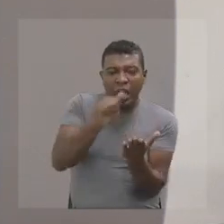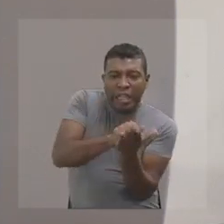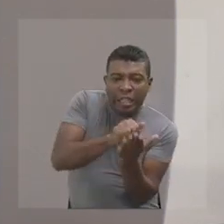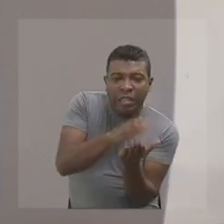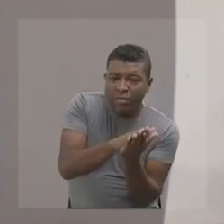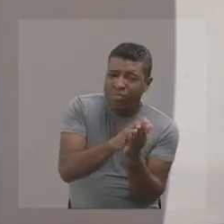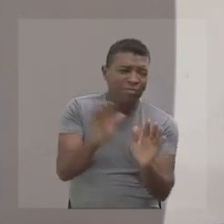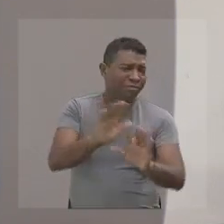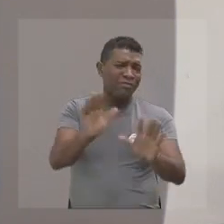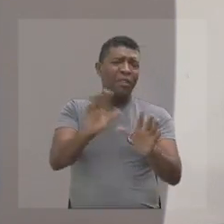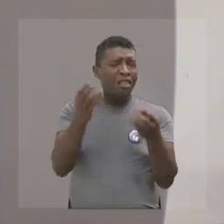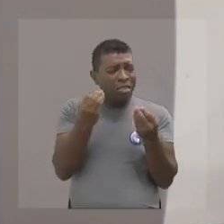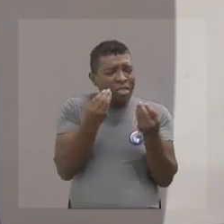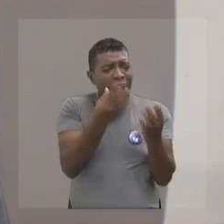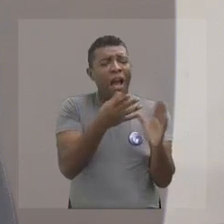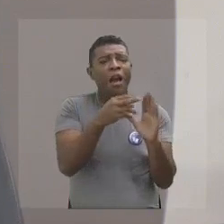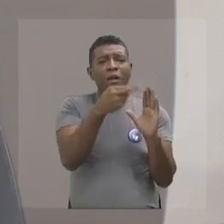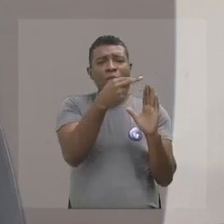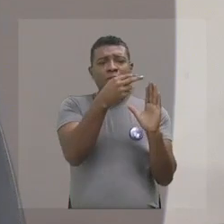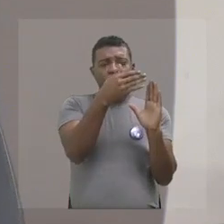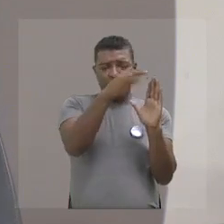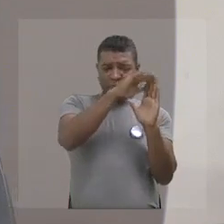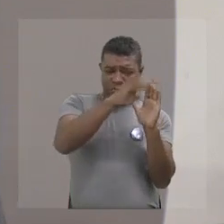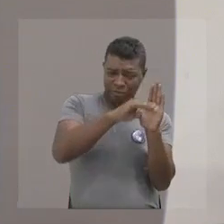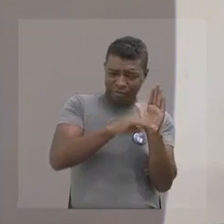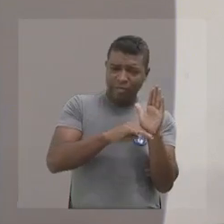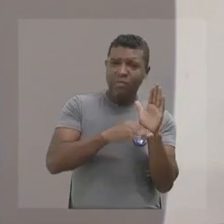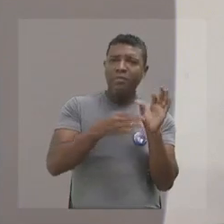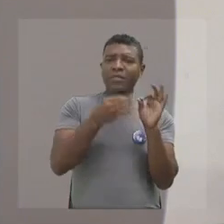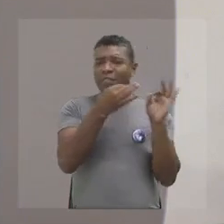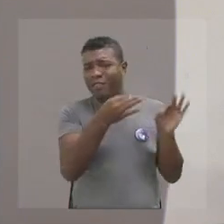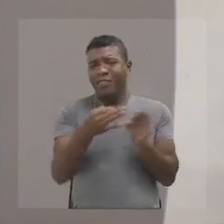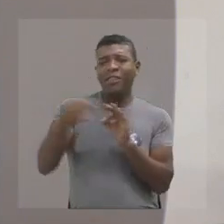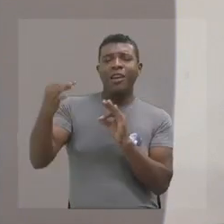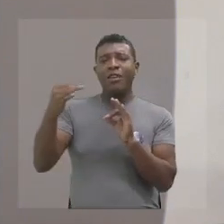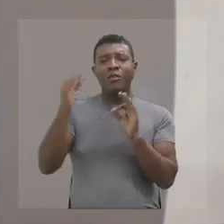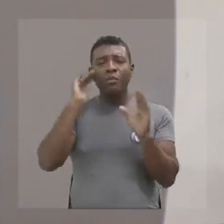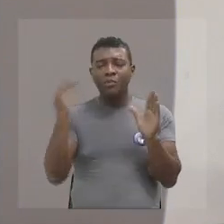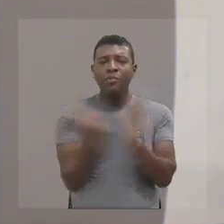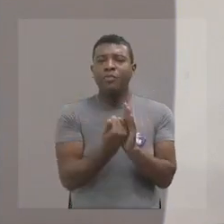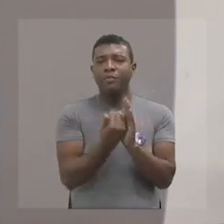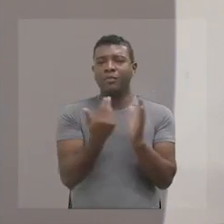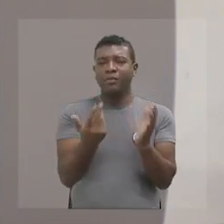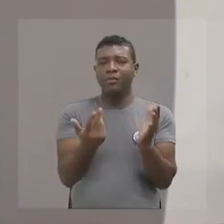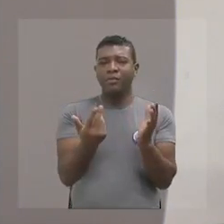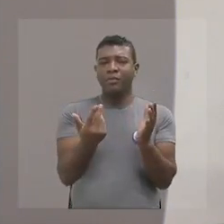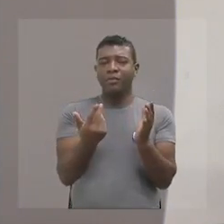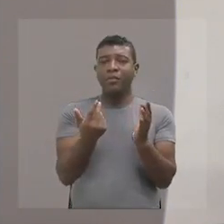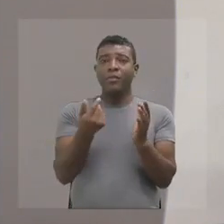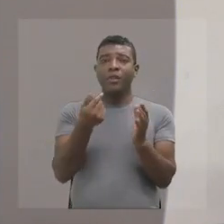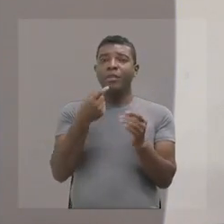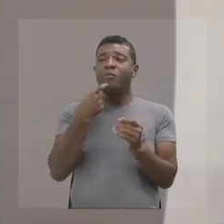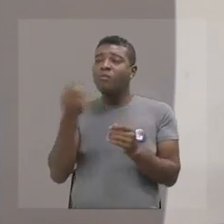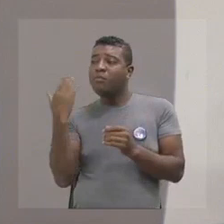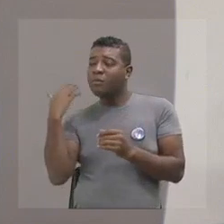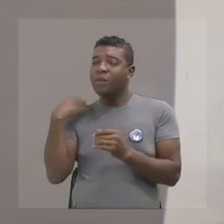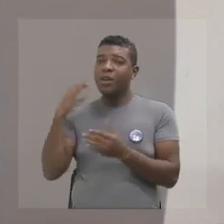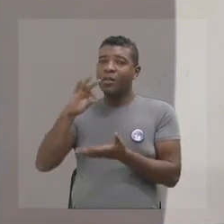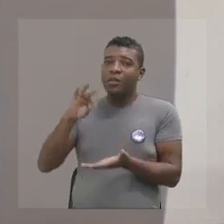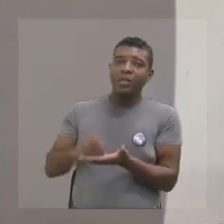todos tenham a regularidade ambiental e mais recentemente Nós assinamos também com a faeing a